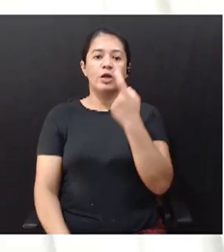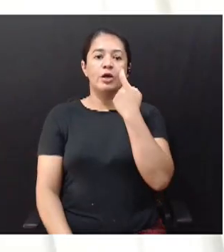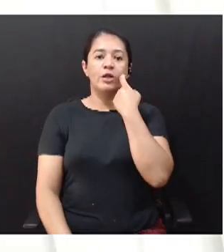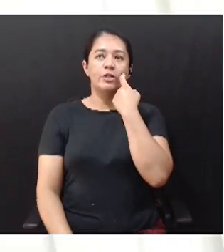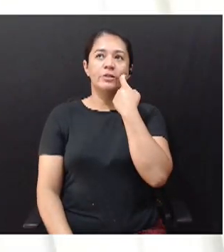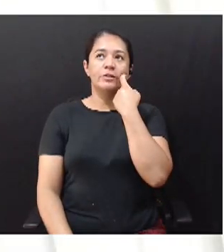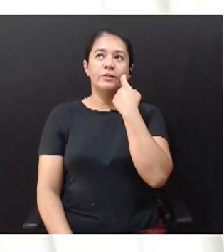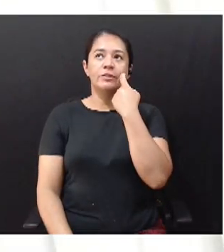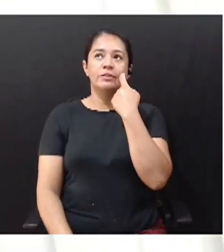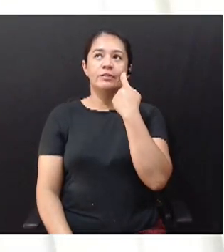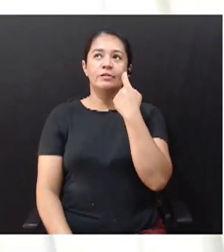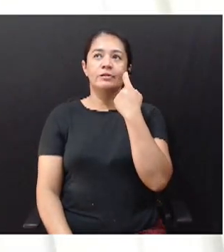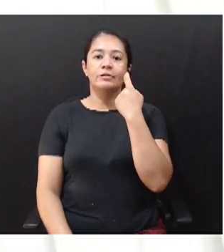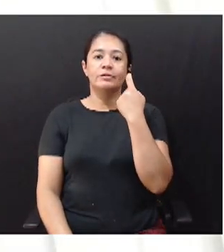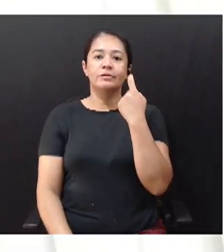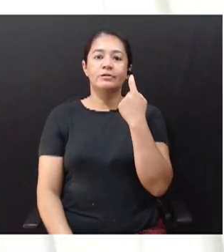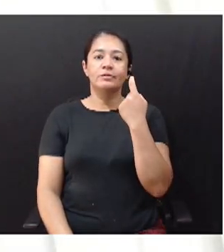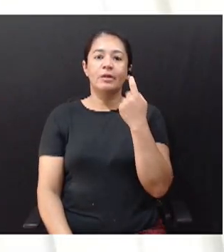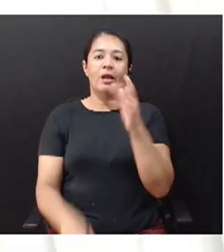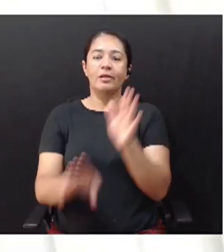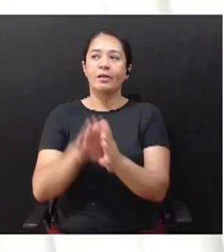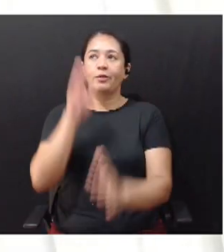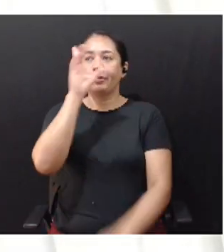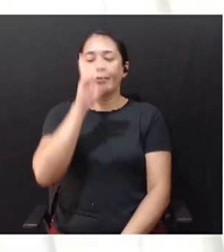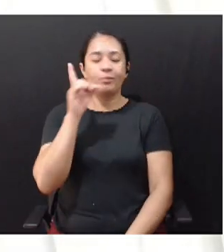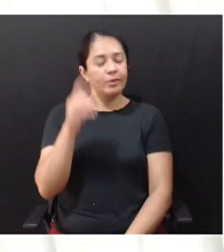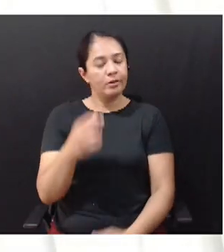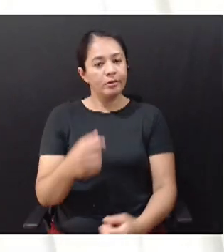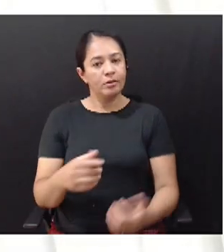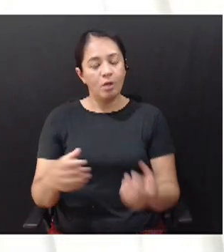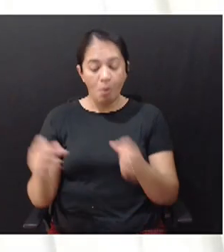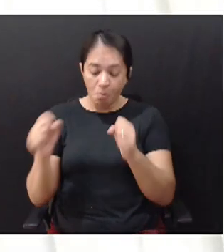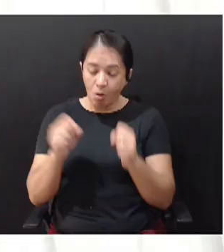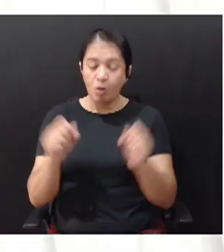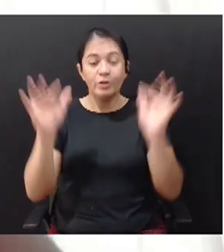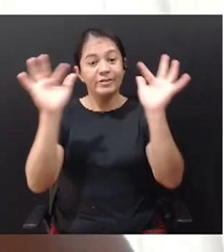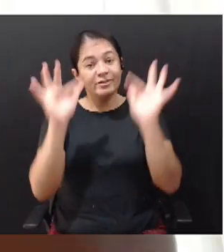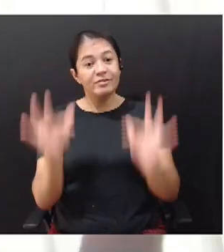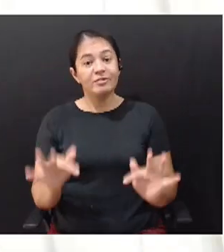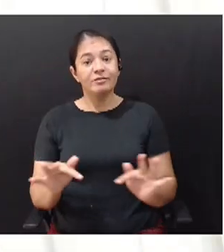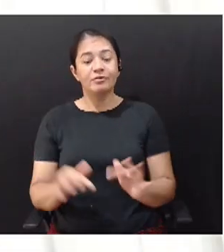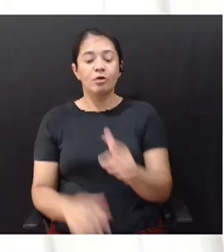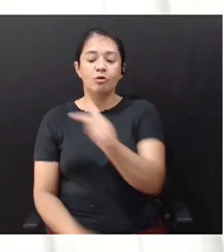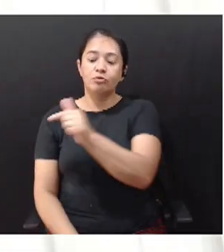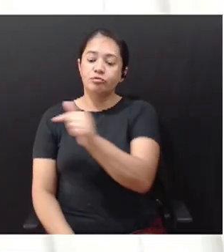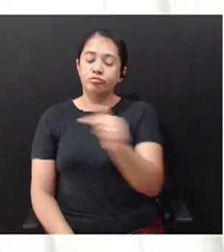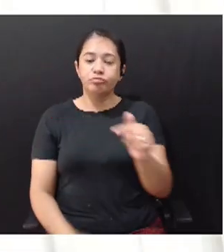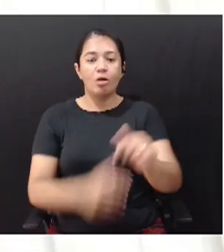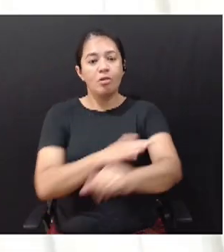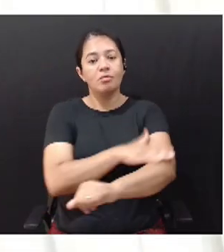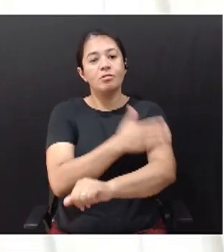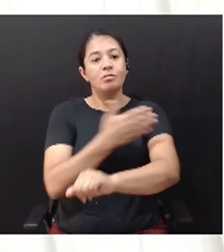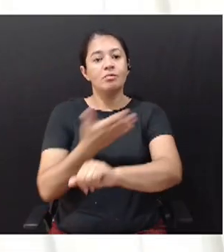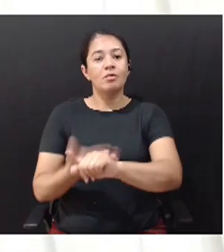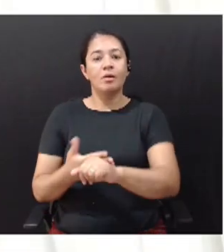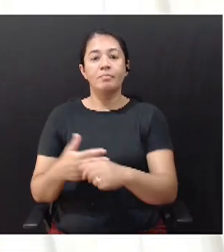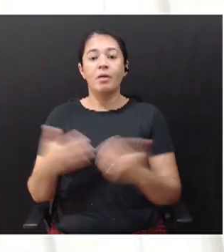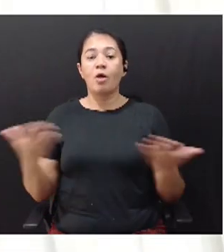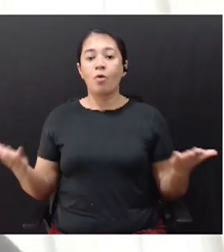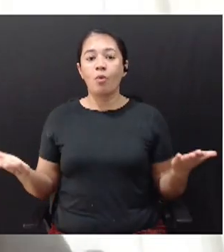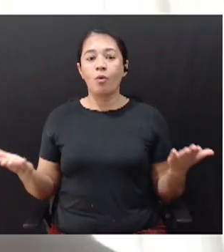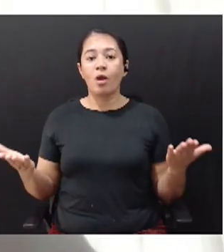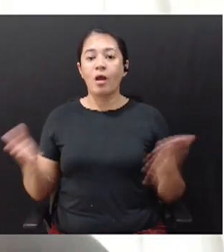18 horas até domingo à noite. Eu posso ser feliz durante a semana. Qual é a minha própria